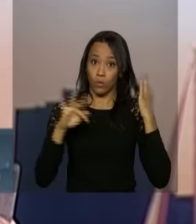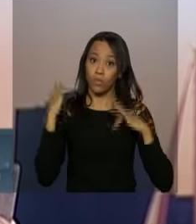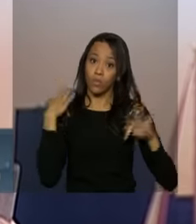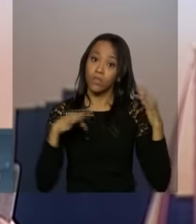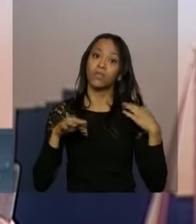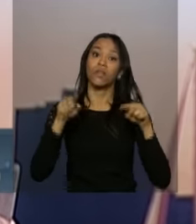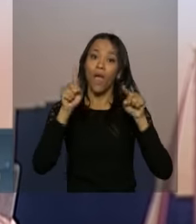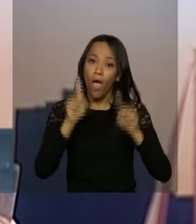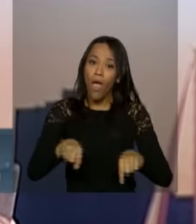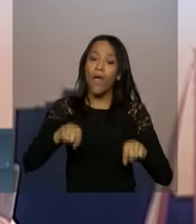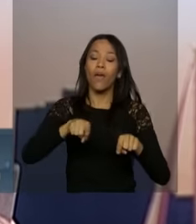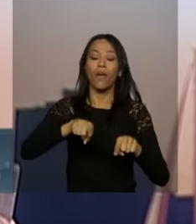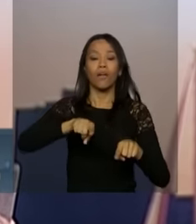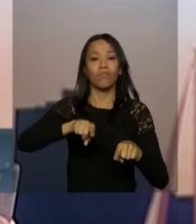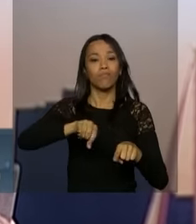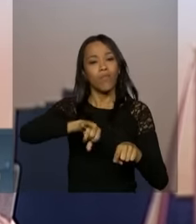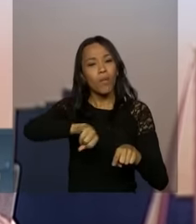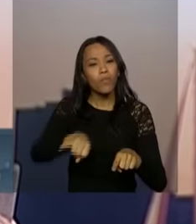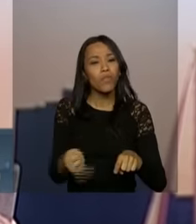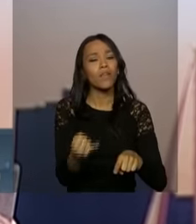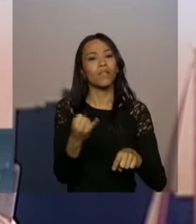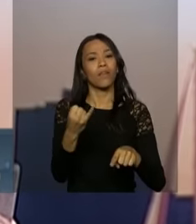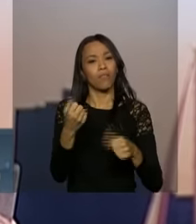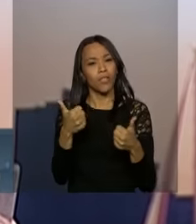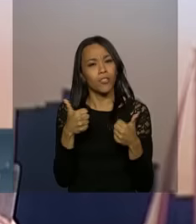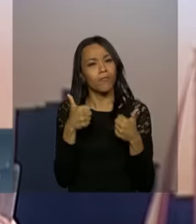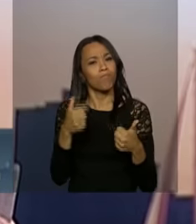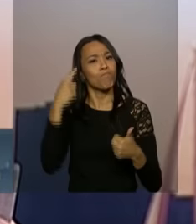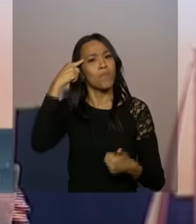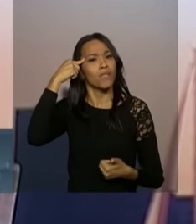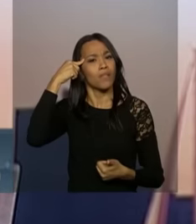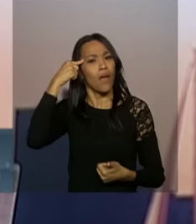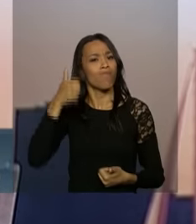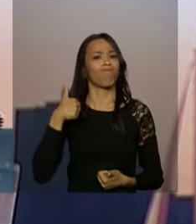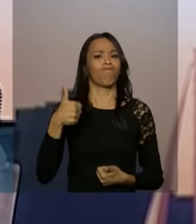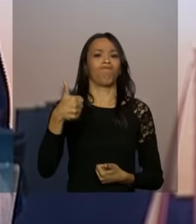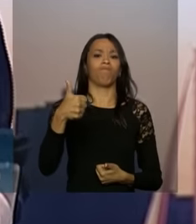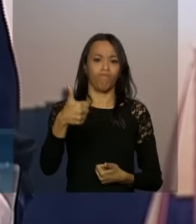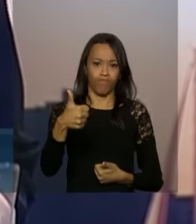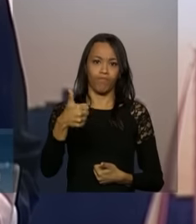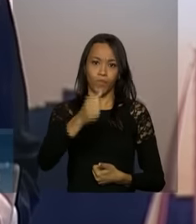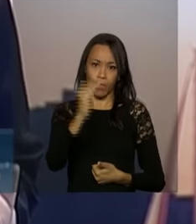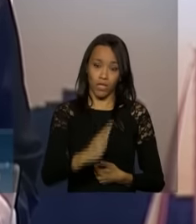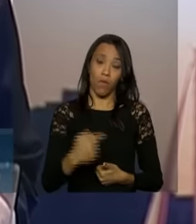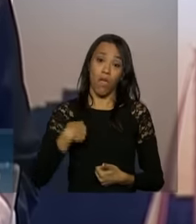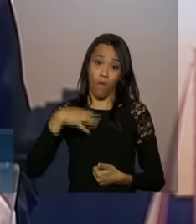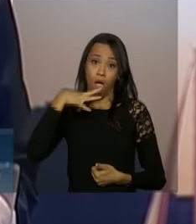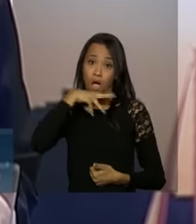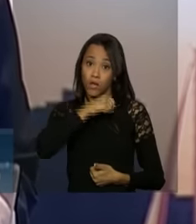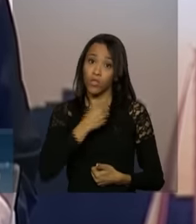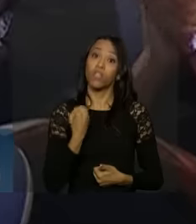de construir também o otimismo em nosso país. Acho que